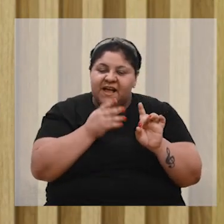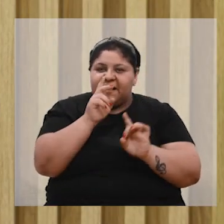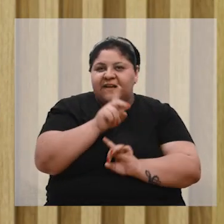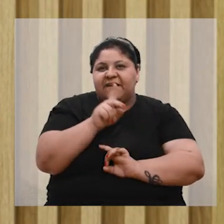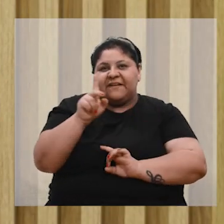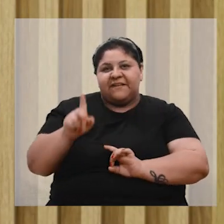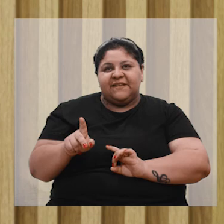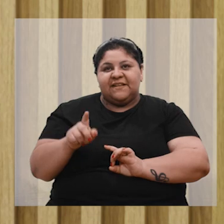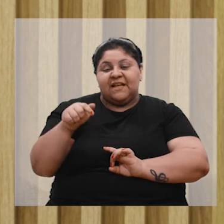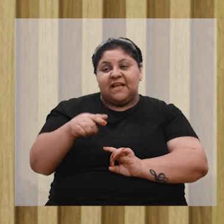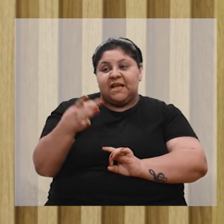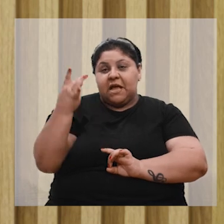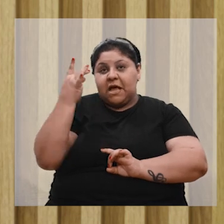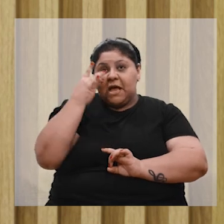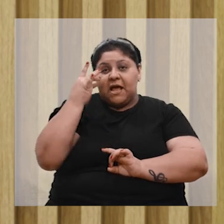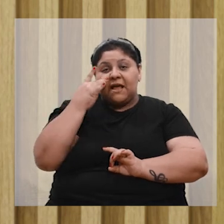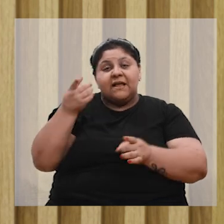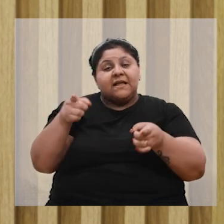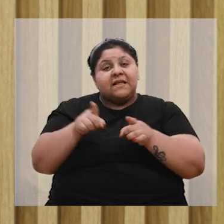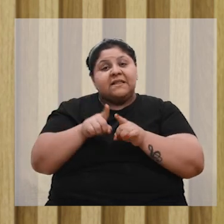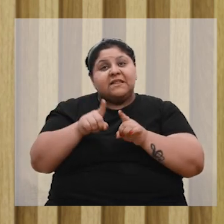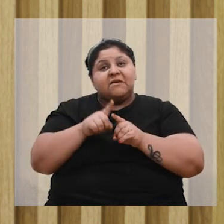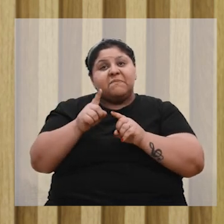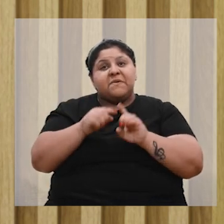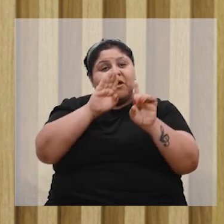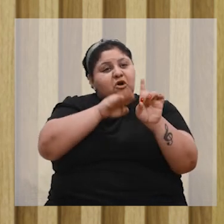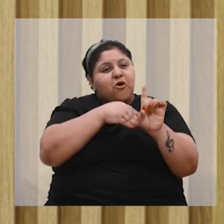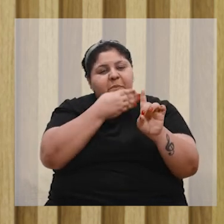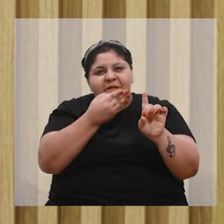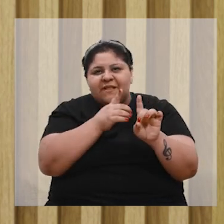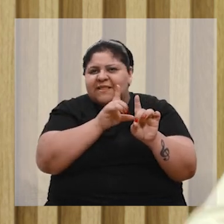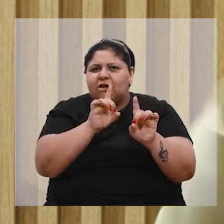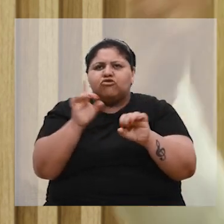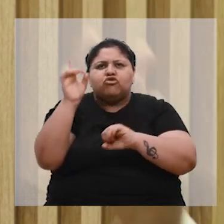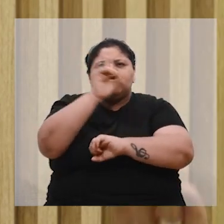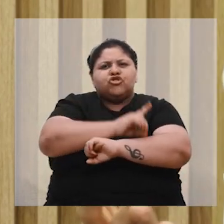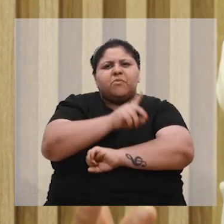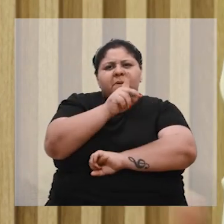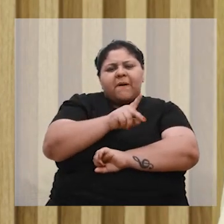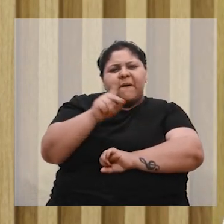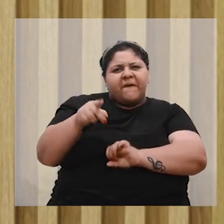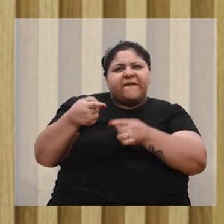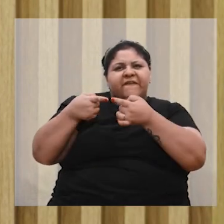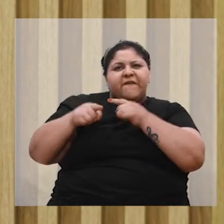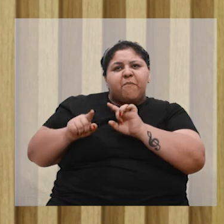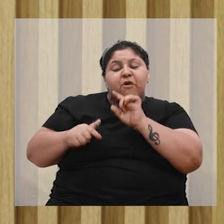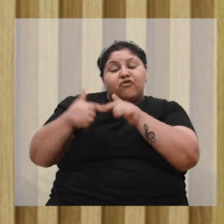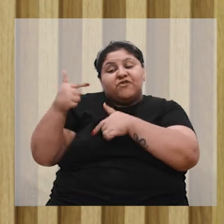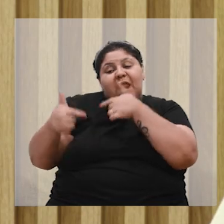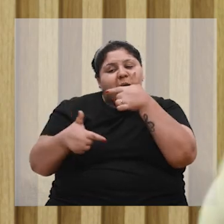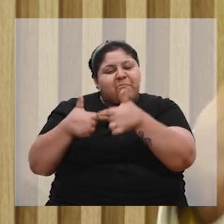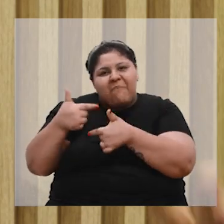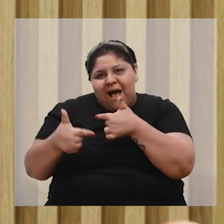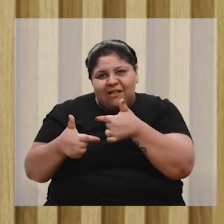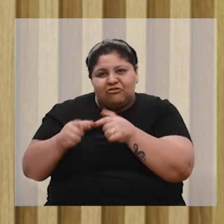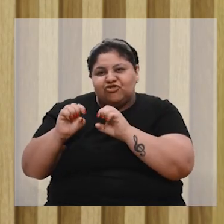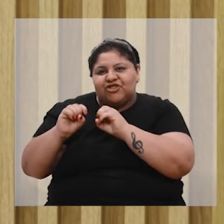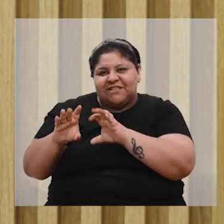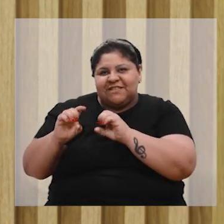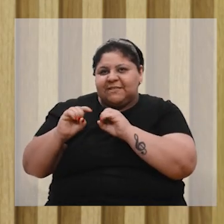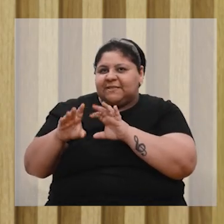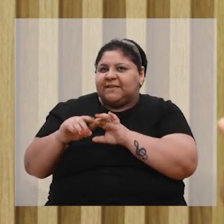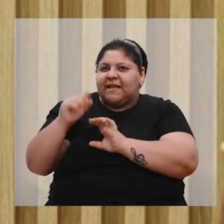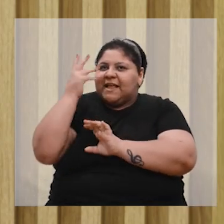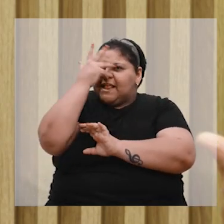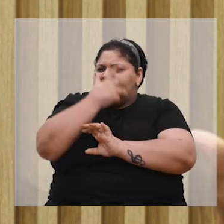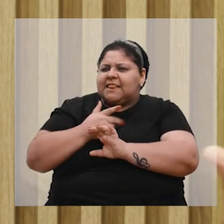então os professores aqui presentes, eu estendo essa homenagem pelo não só Dia do Professor, mas pela atividade docente